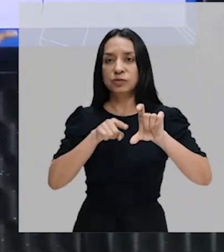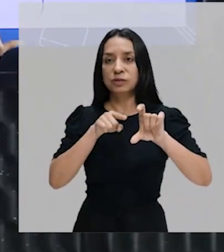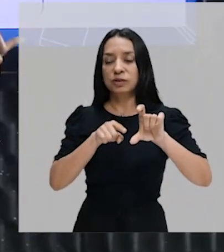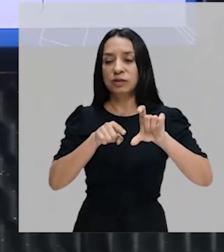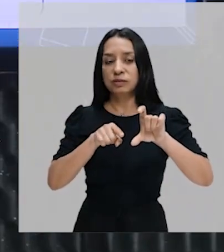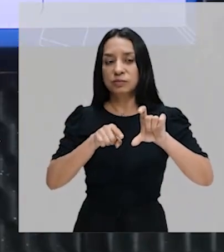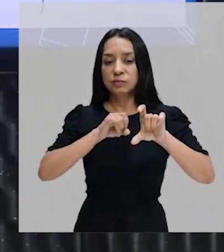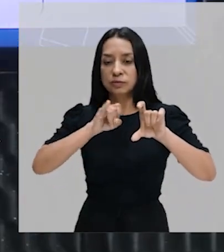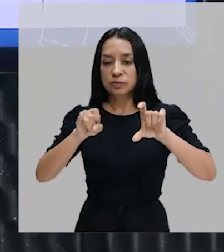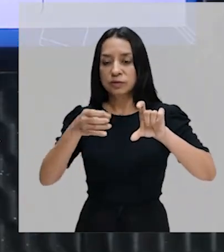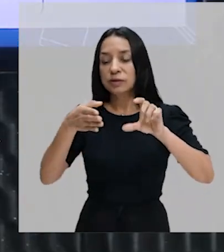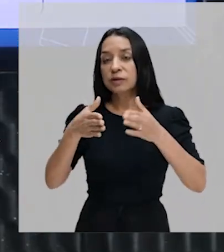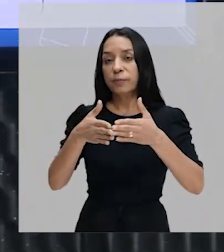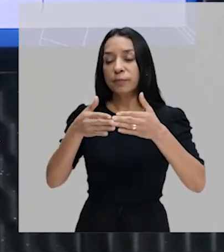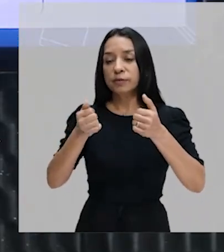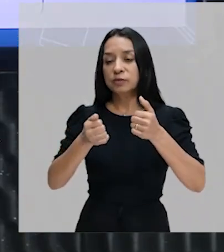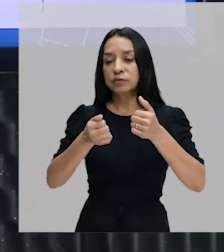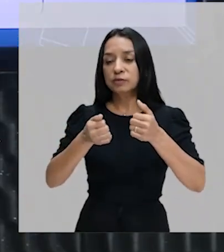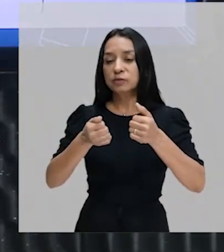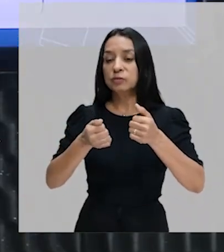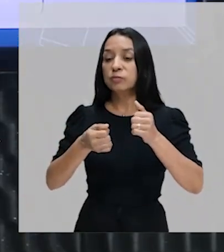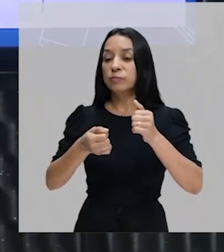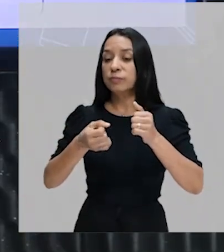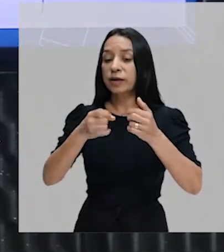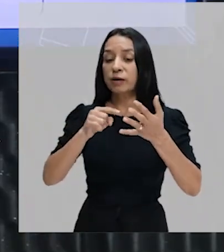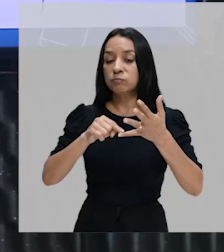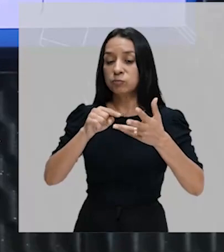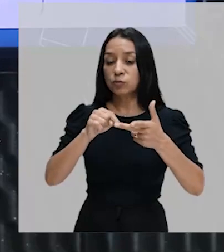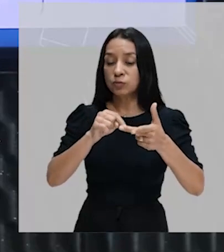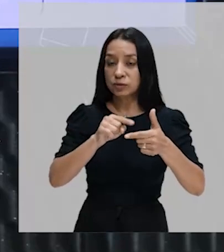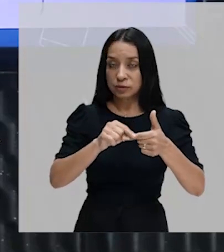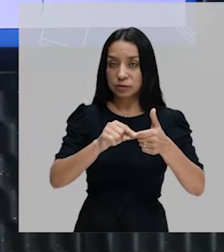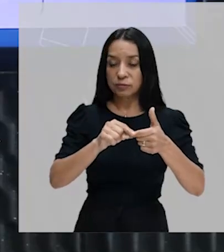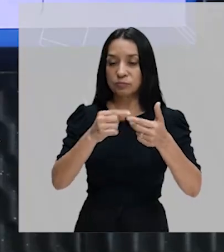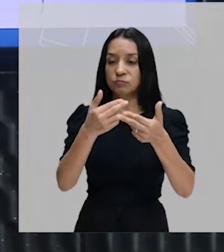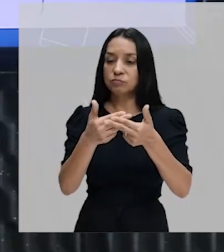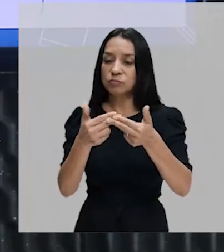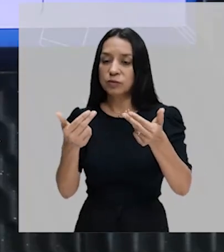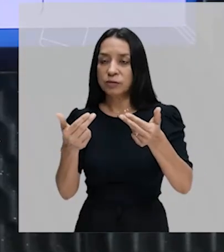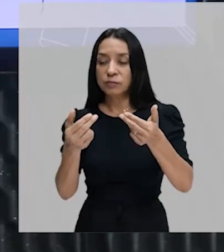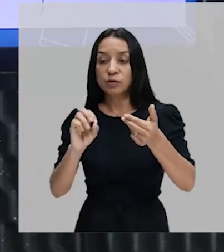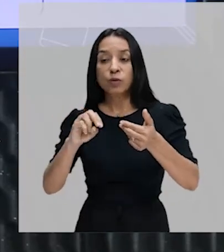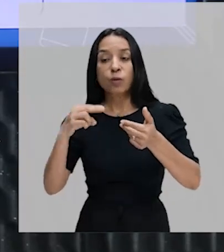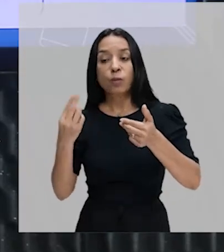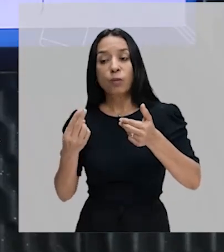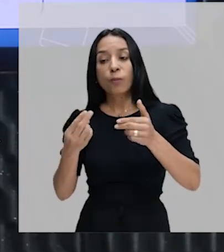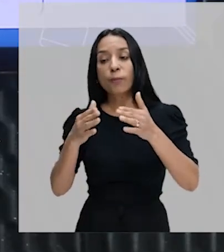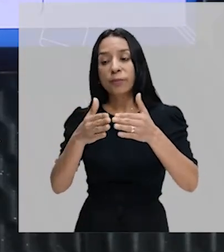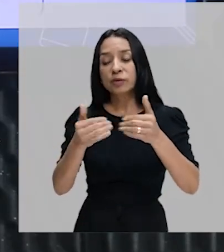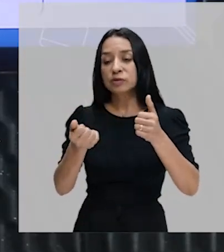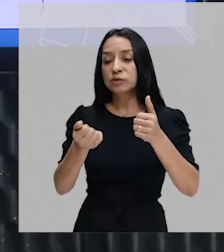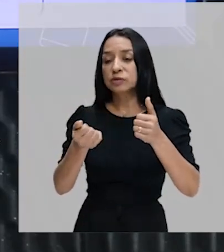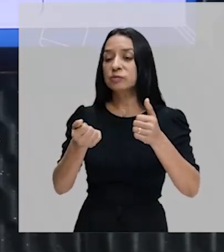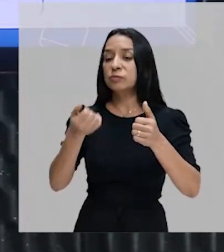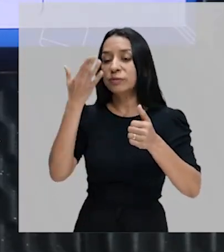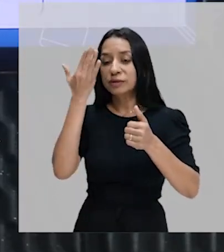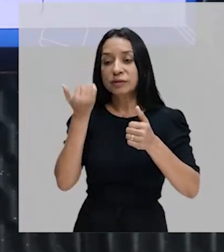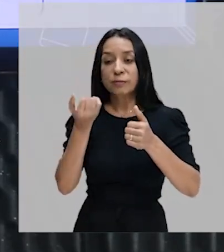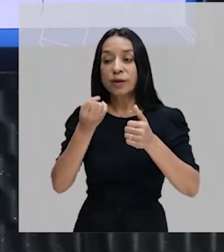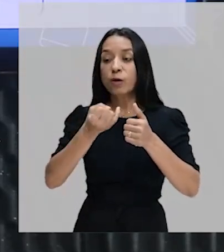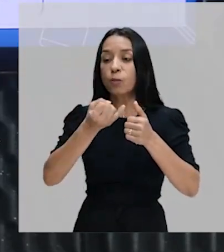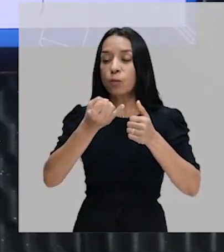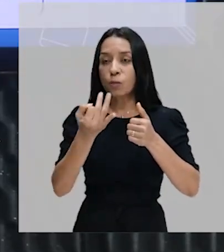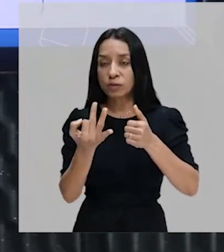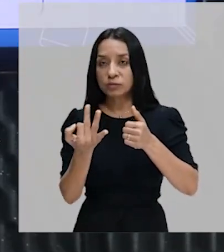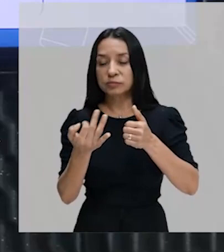dizer os elementos ou se ele está te pedindo quantos são esses elementos, tá? E aí, nesse caso, você identificando que